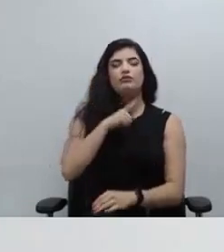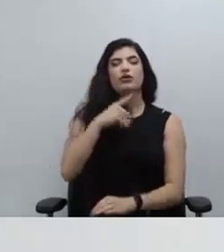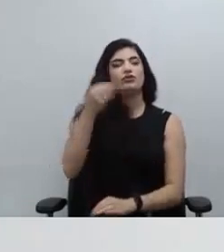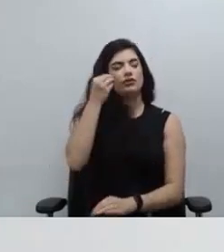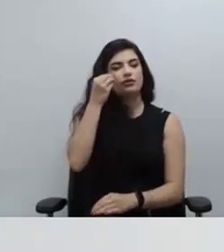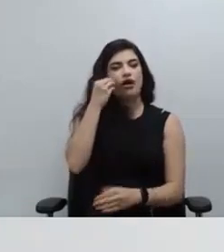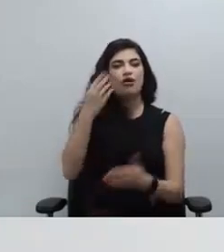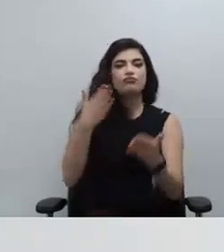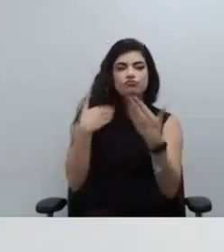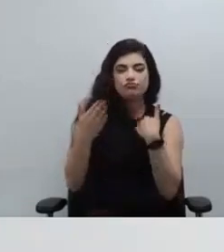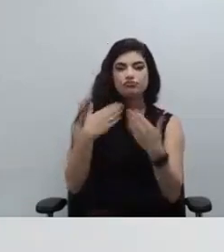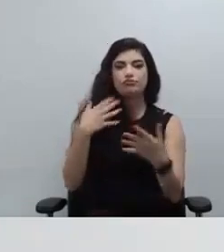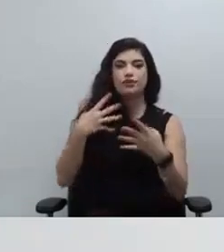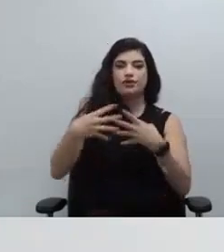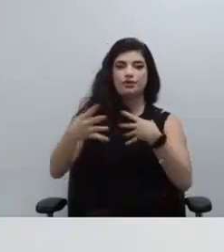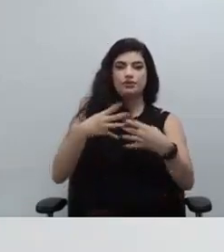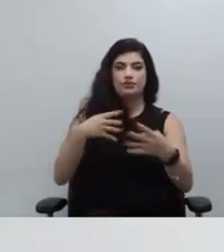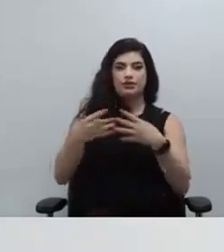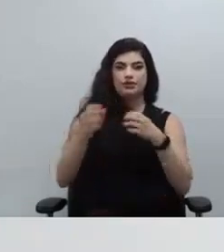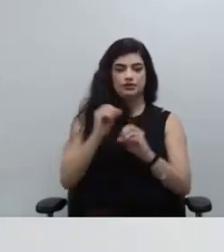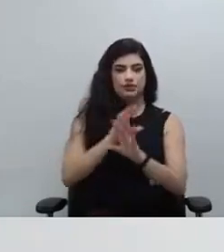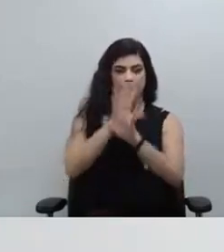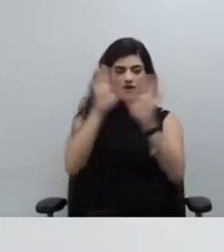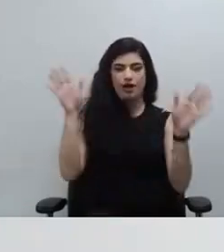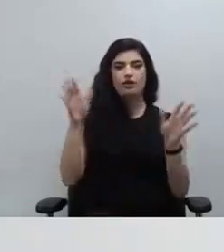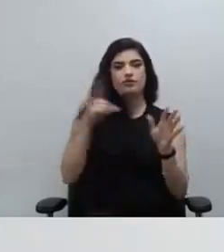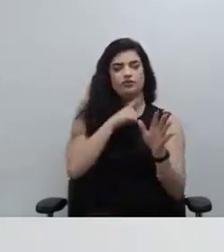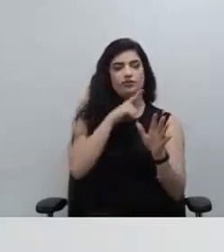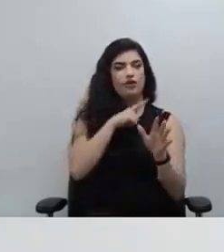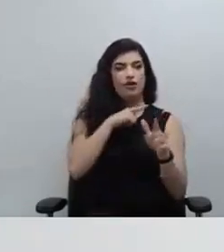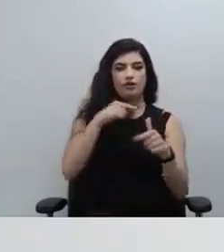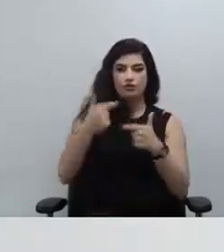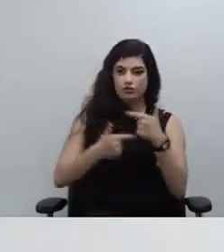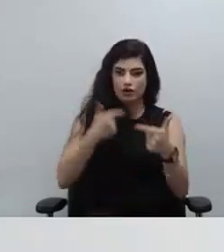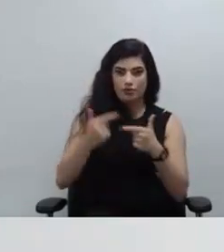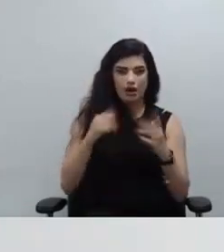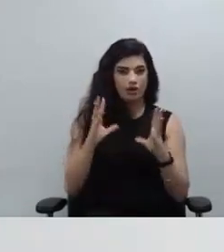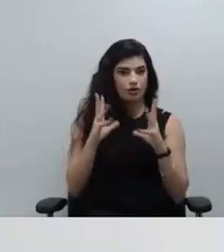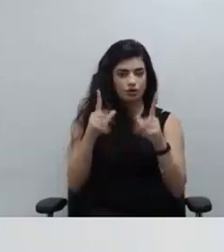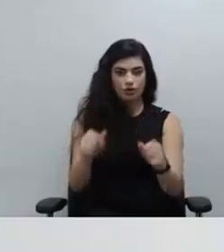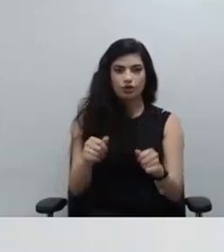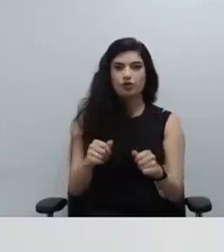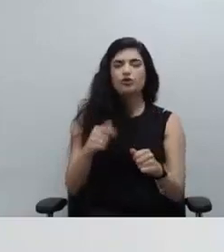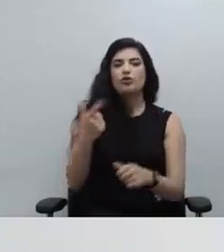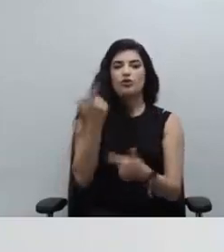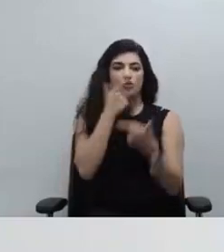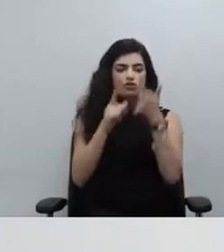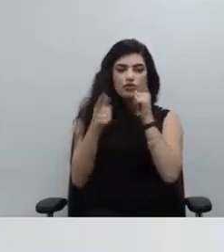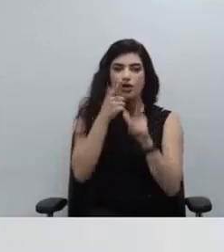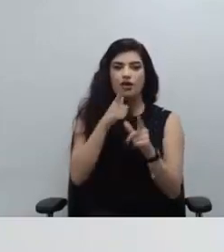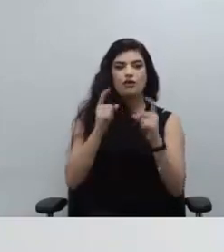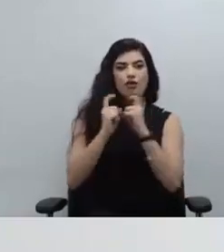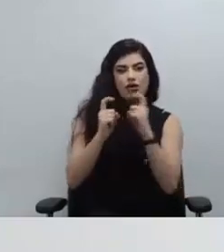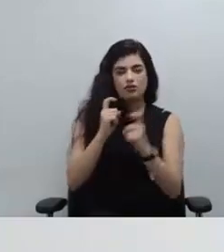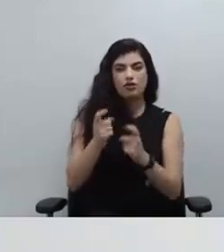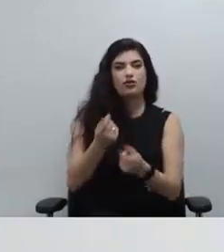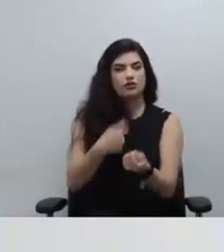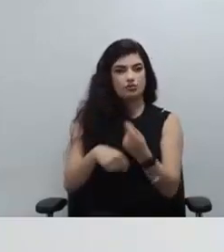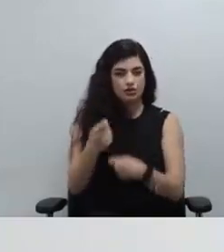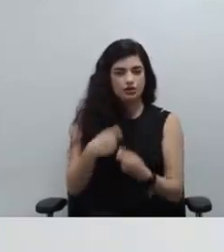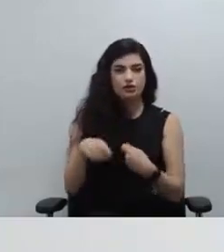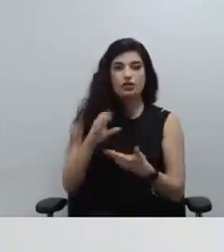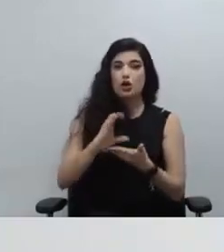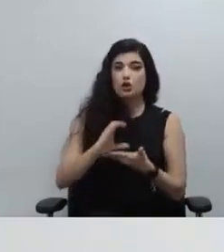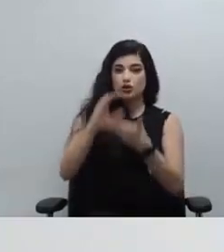diálogo e a transparência que nós pretendemos sempre ter com a carreira, com todos e todas, a realização da reunião administrativa do